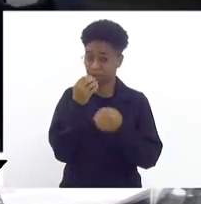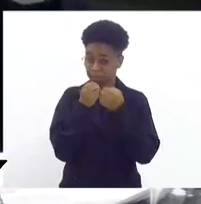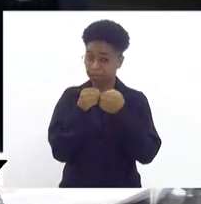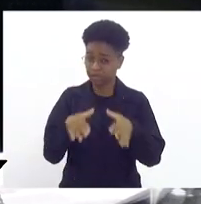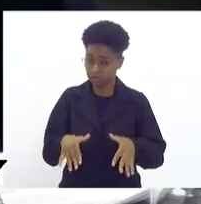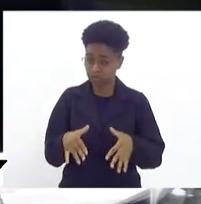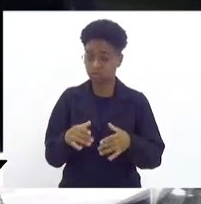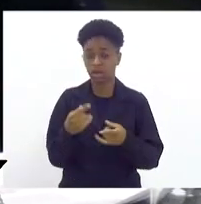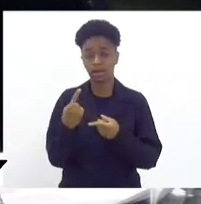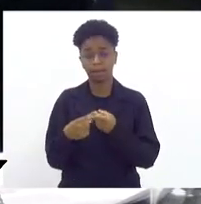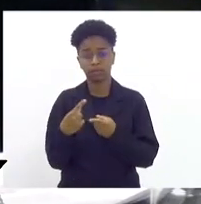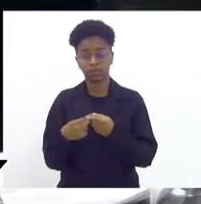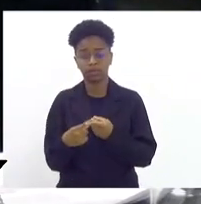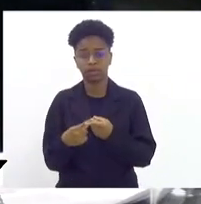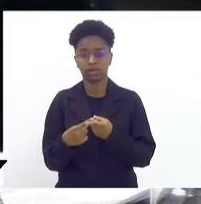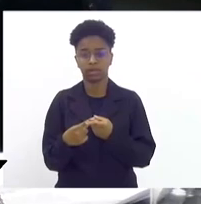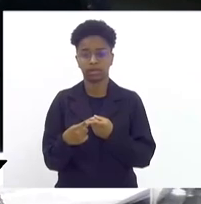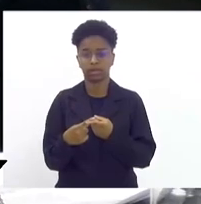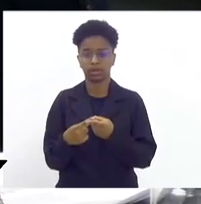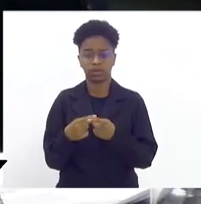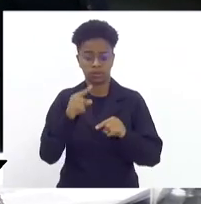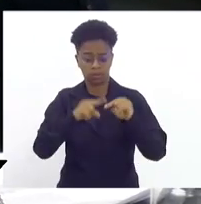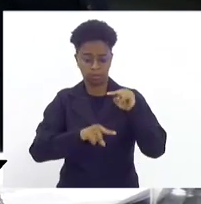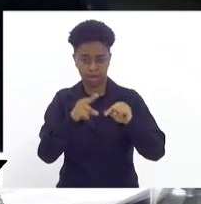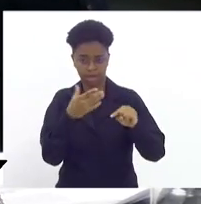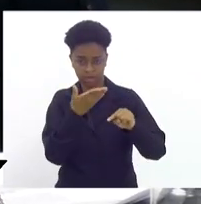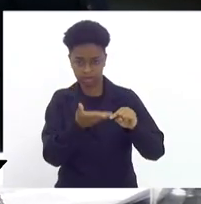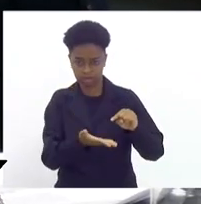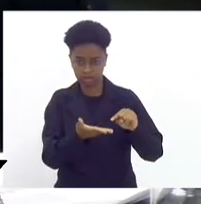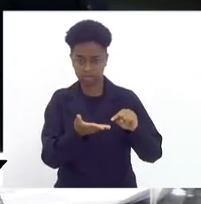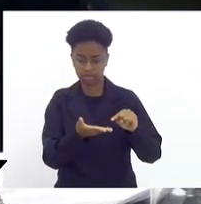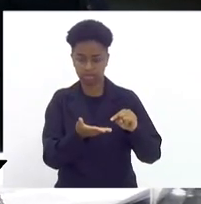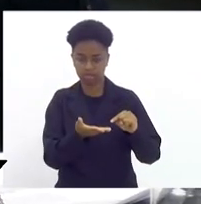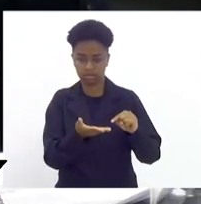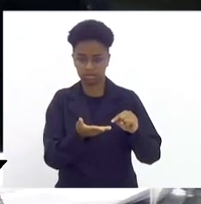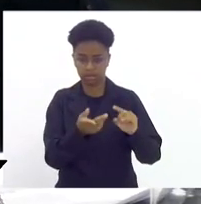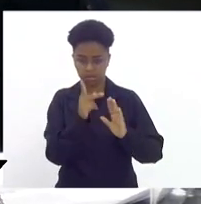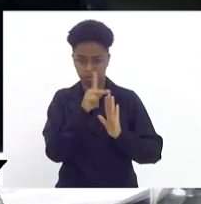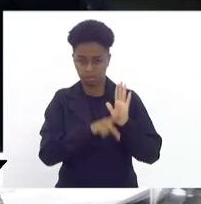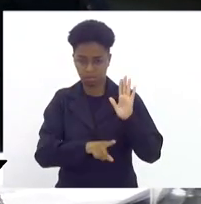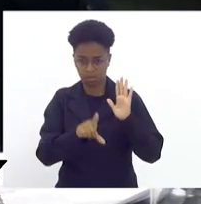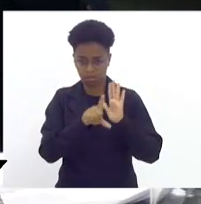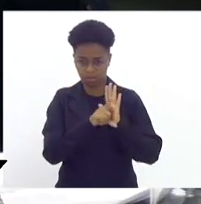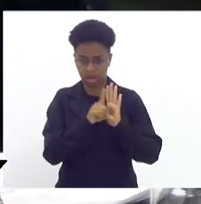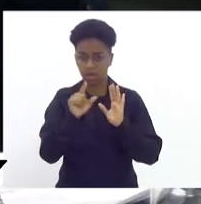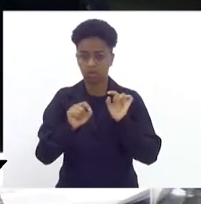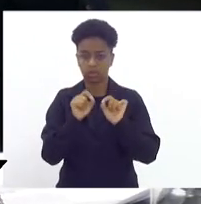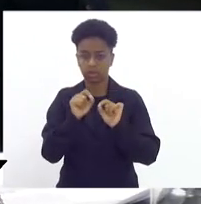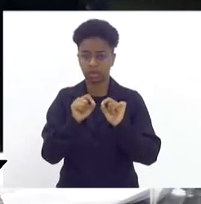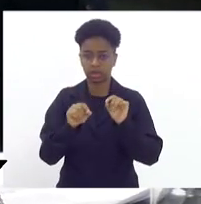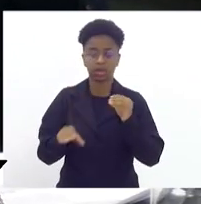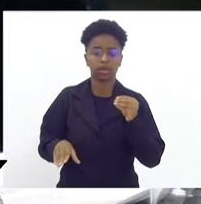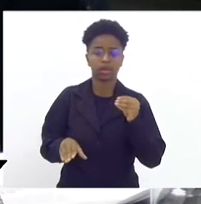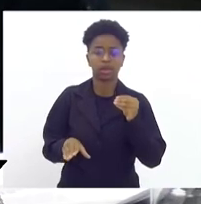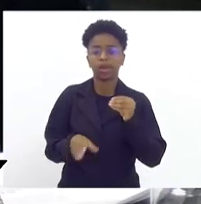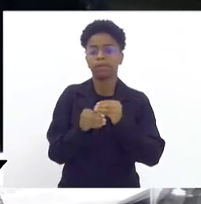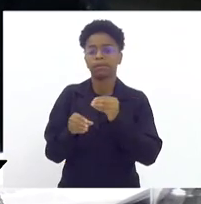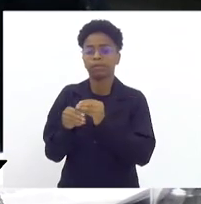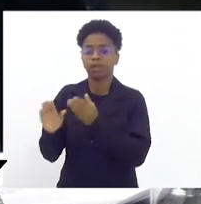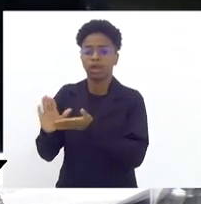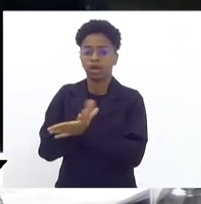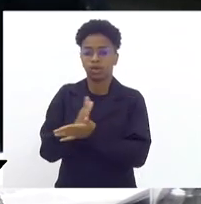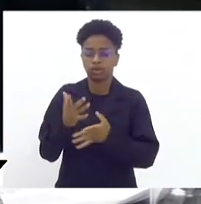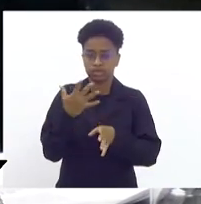prejudicialidade, uma vez que o objeto desse projeto de lei, que é a inserção de alguns municípios no regime